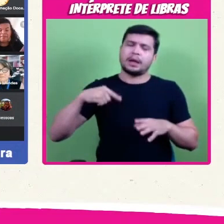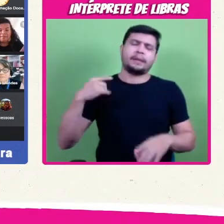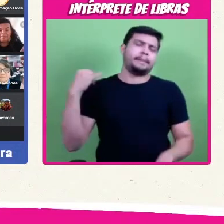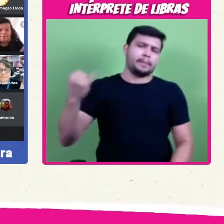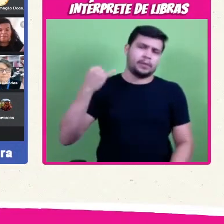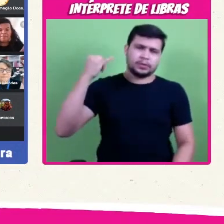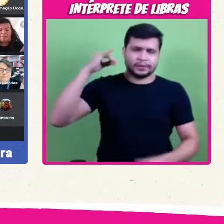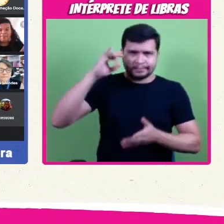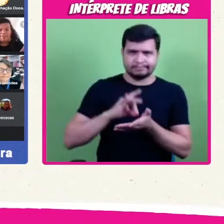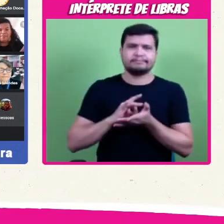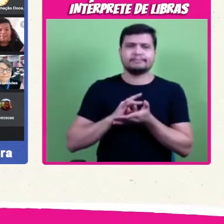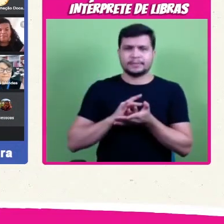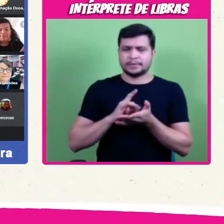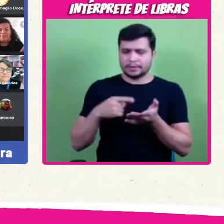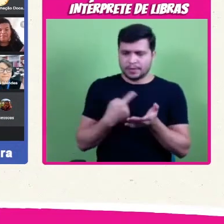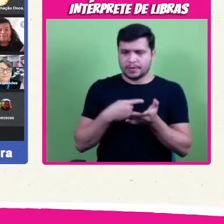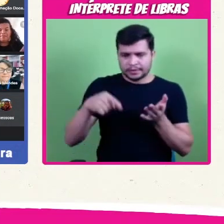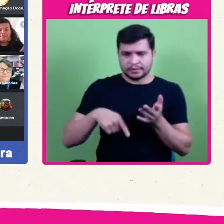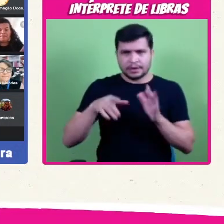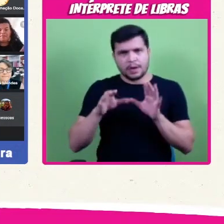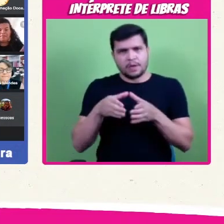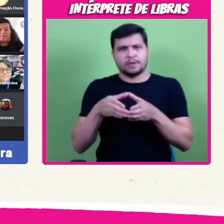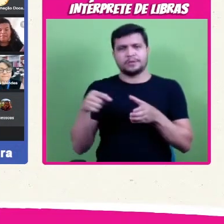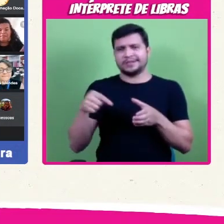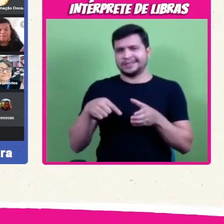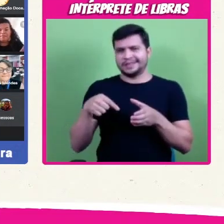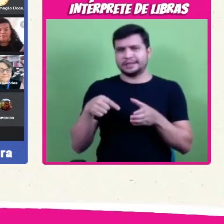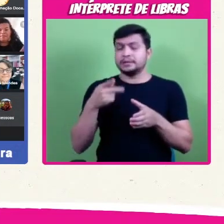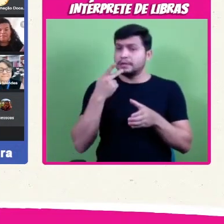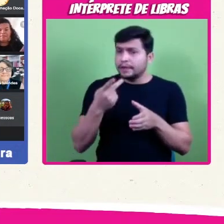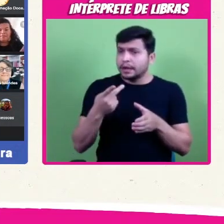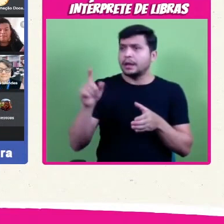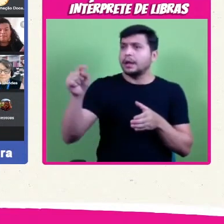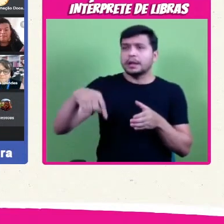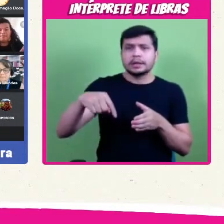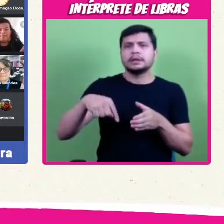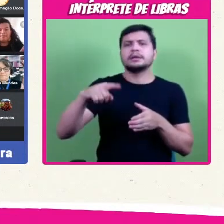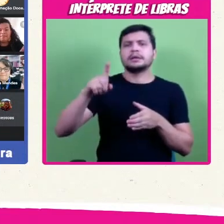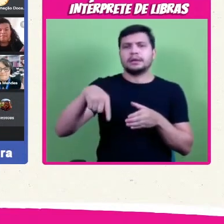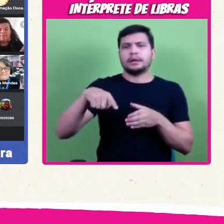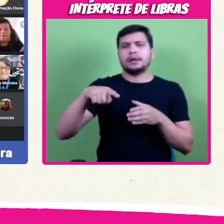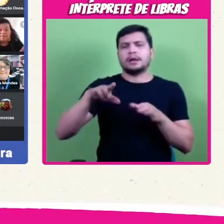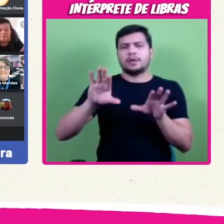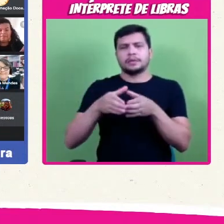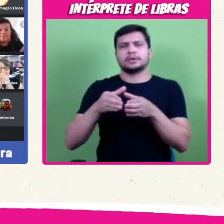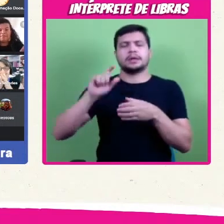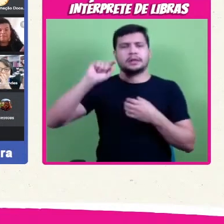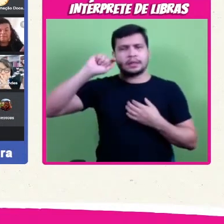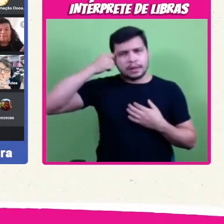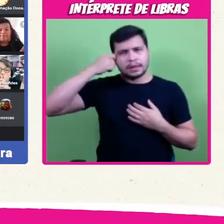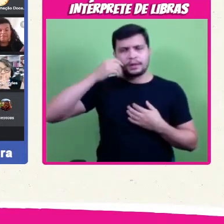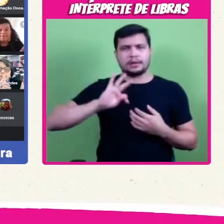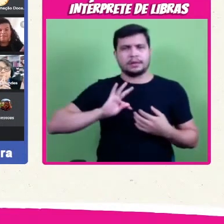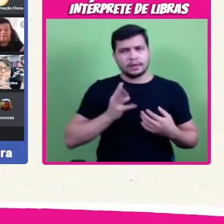gente, para a nossa comunidade. Dizer que a comunidade LGBTQIAP+, que a comunidade negra, trans, estamos